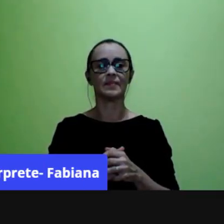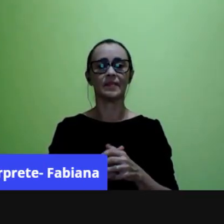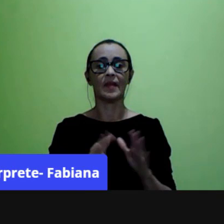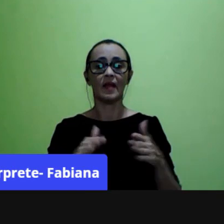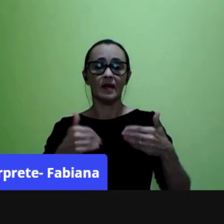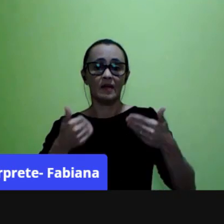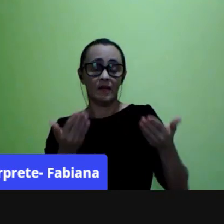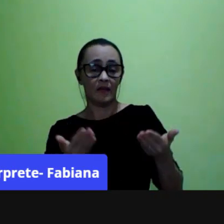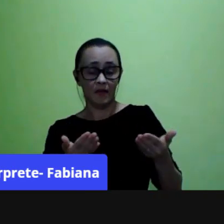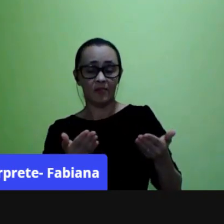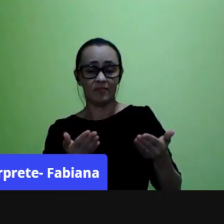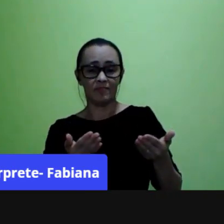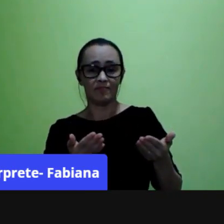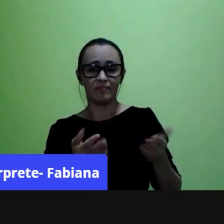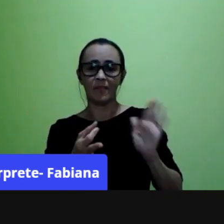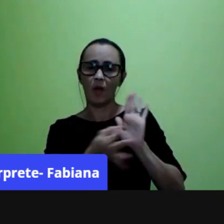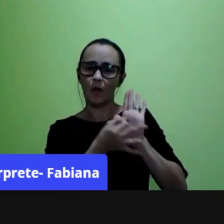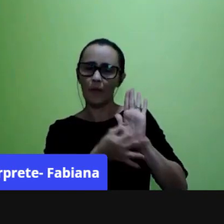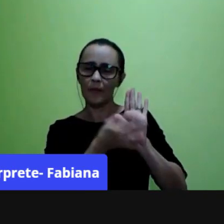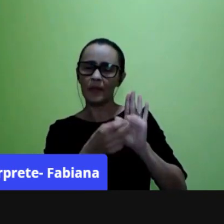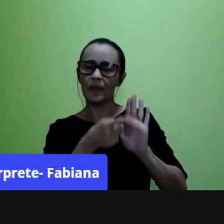Então, a dica para vocês, para